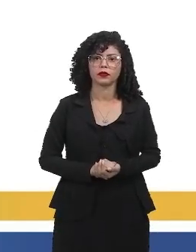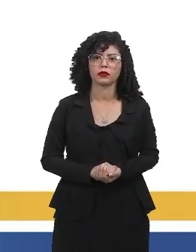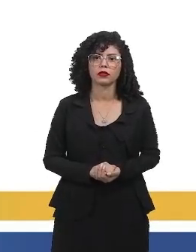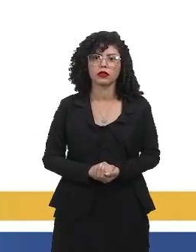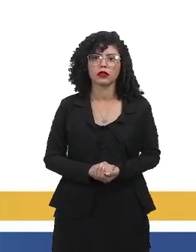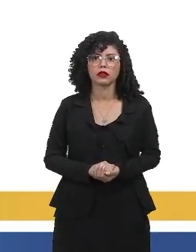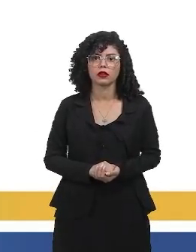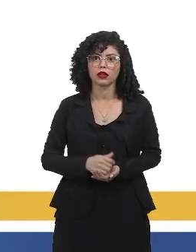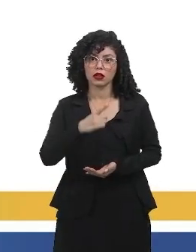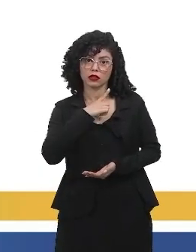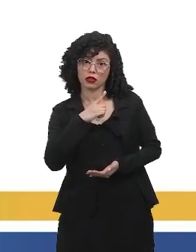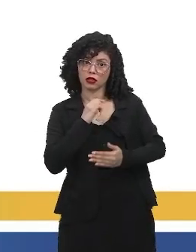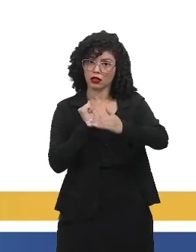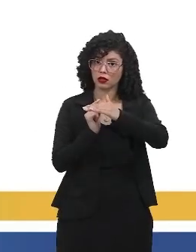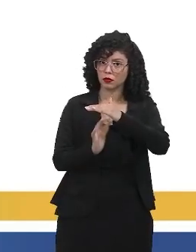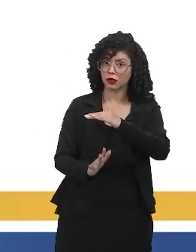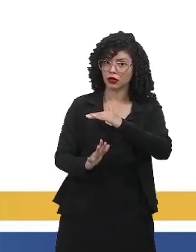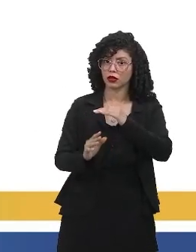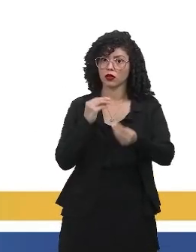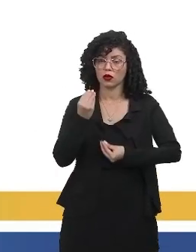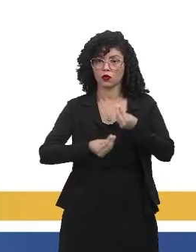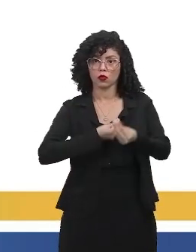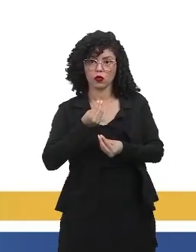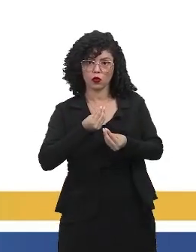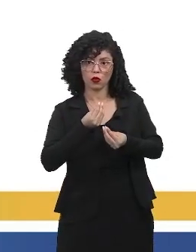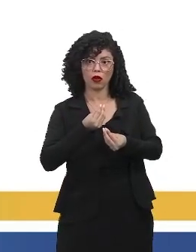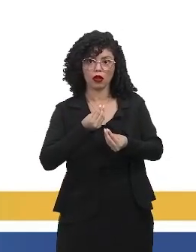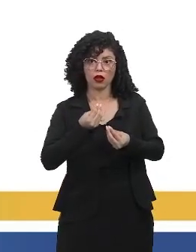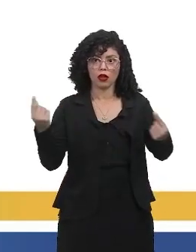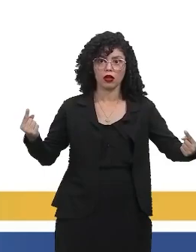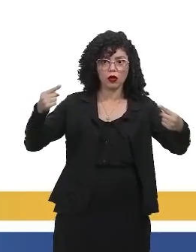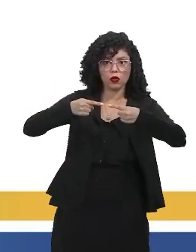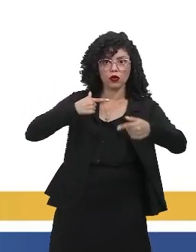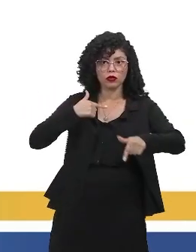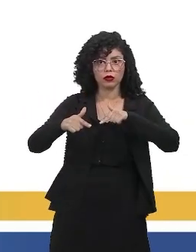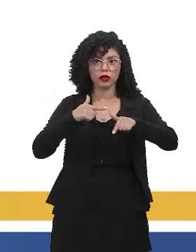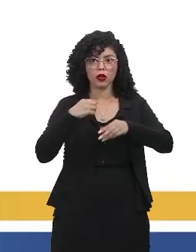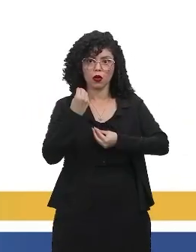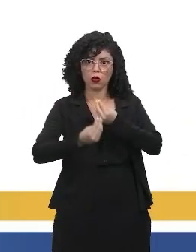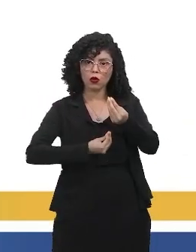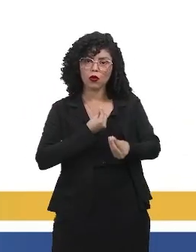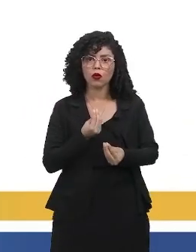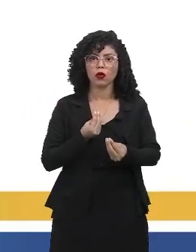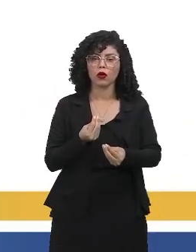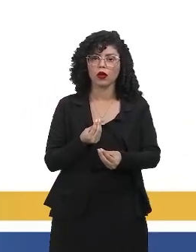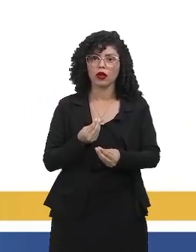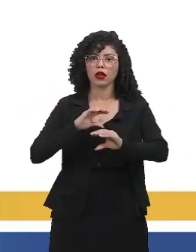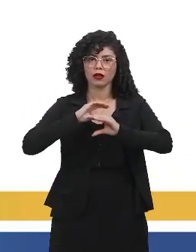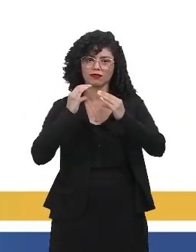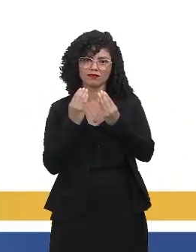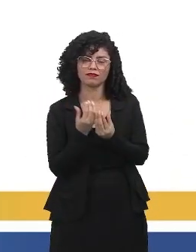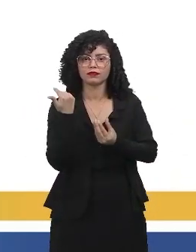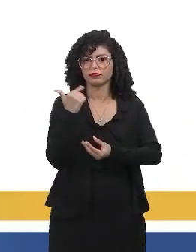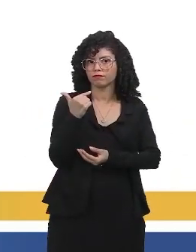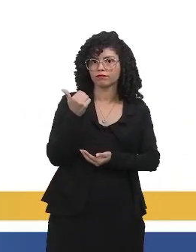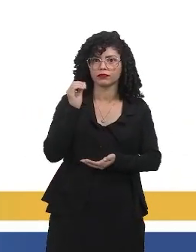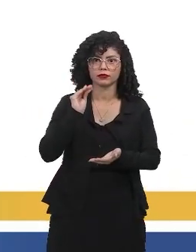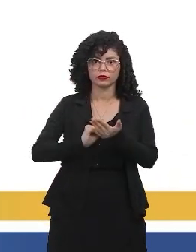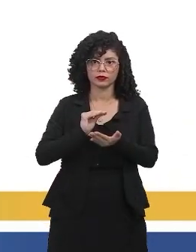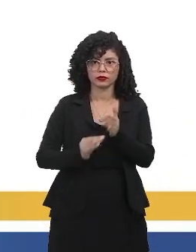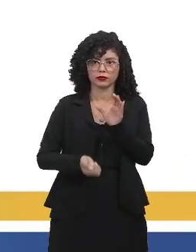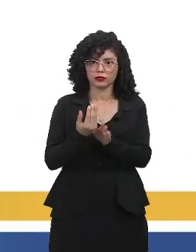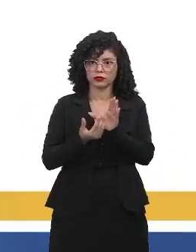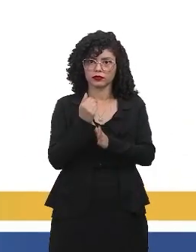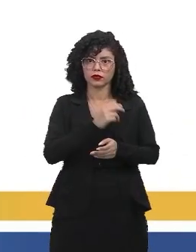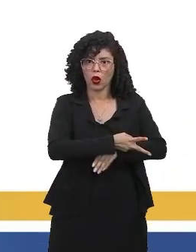1910, que concebia imigrantes como concorrentes dos trabalhadores ou como seres improdutivos,